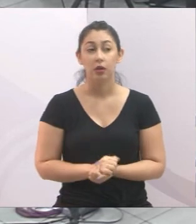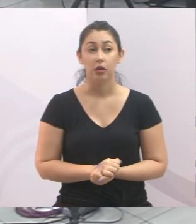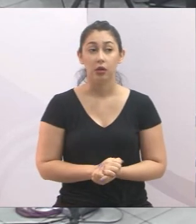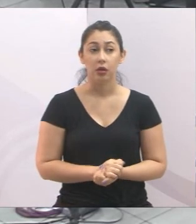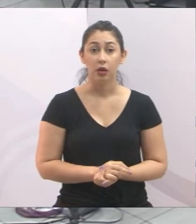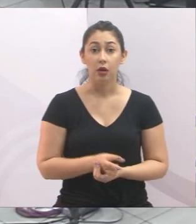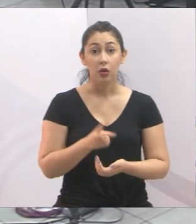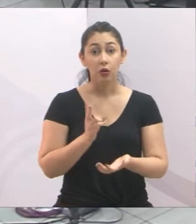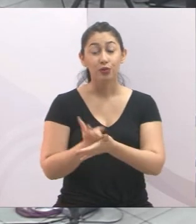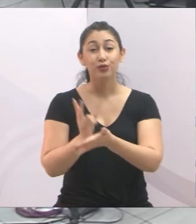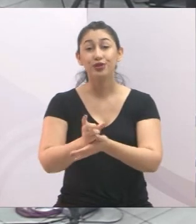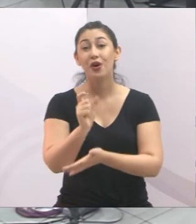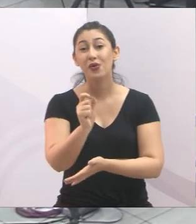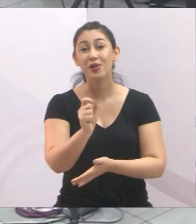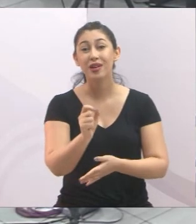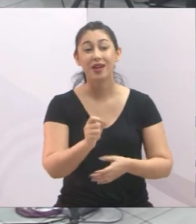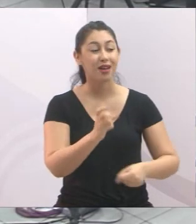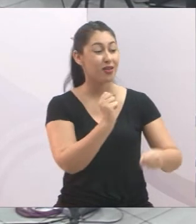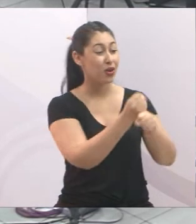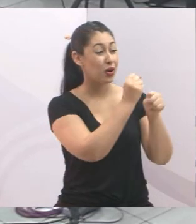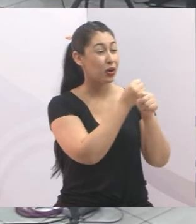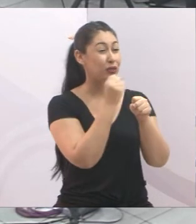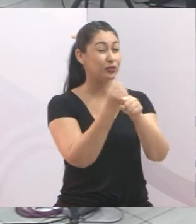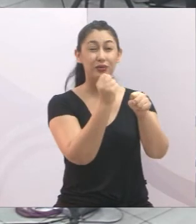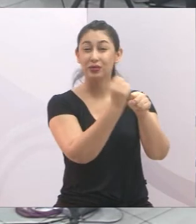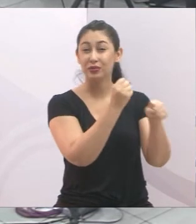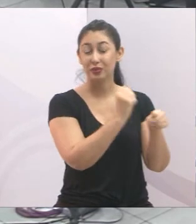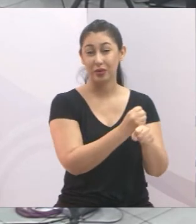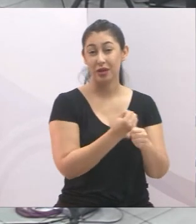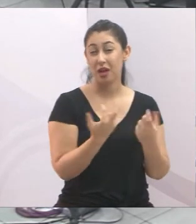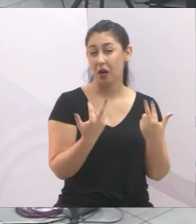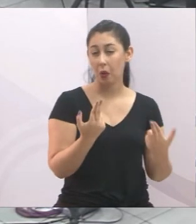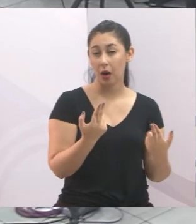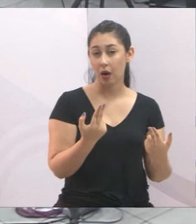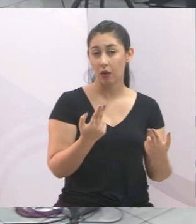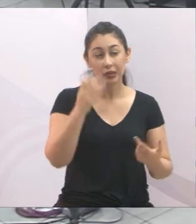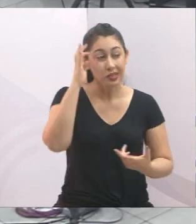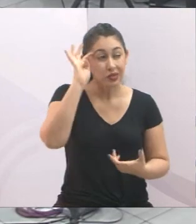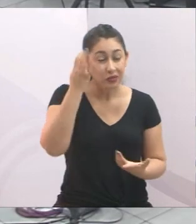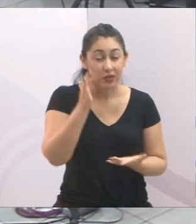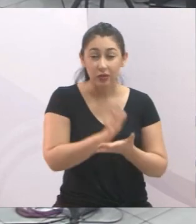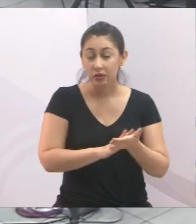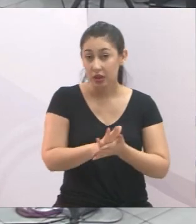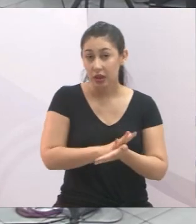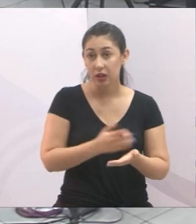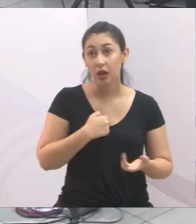continuam os vícios de construção. E até hoje não foi sanado. E a minha preocupação é que